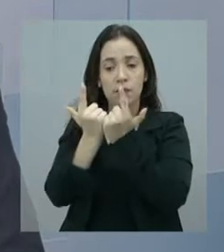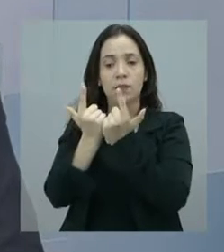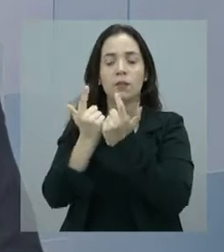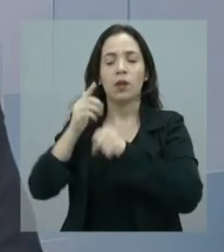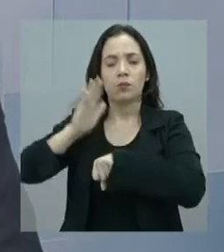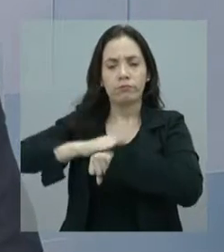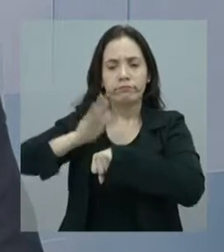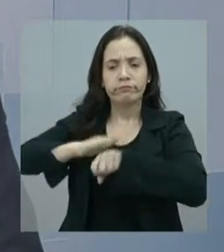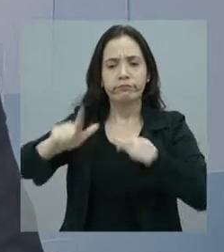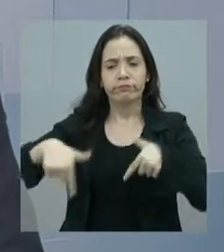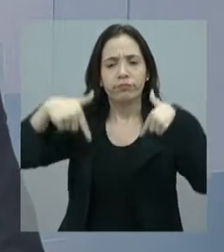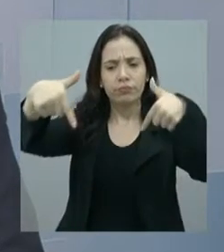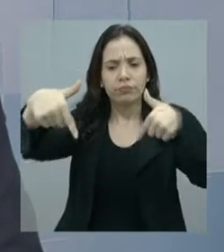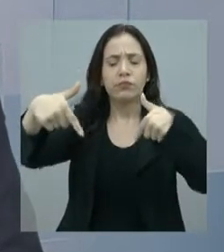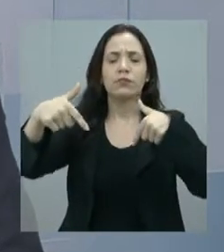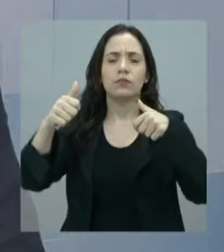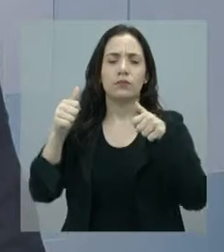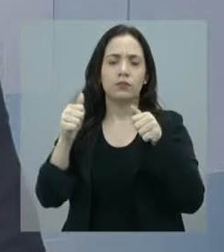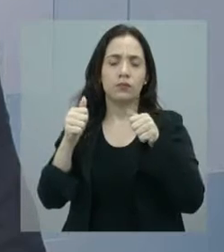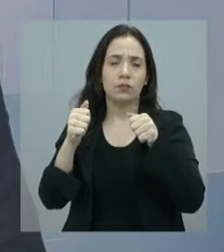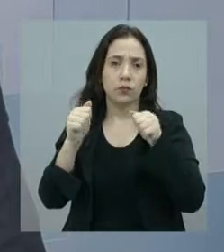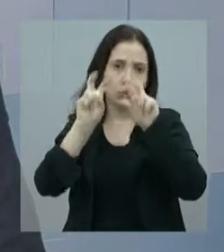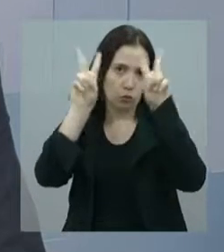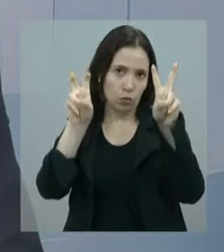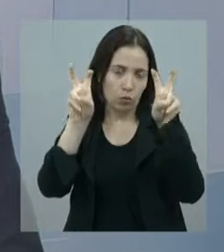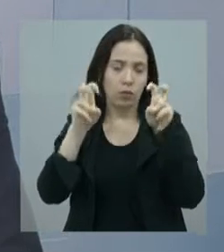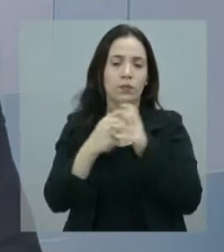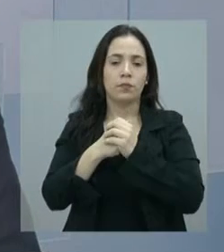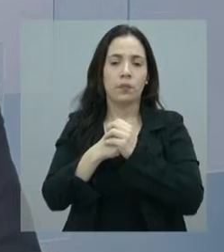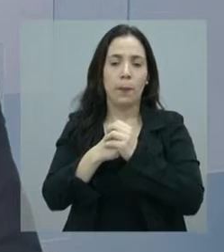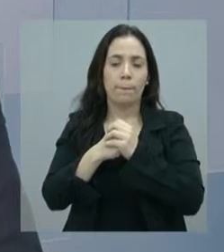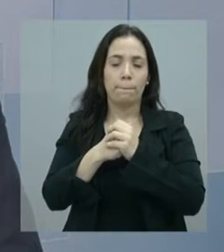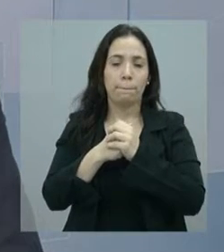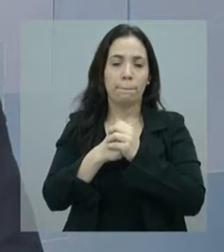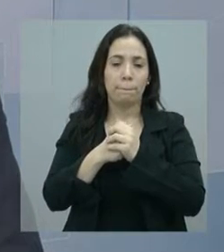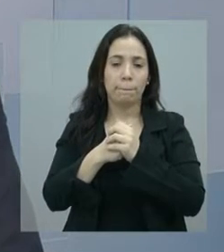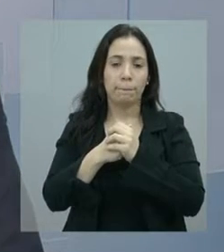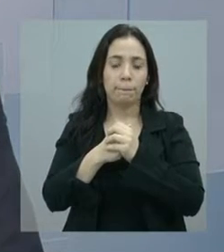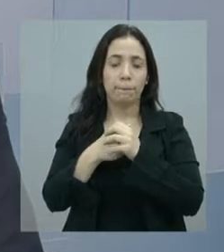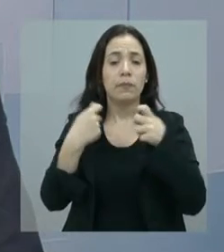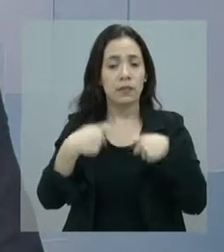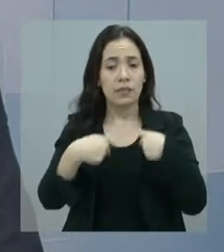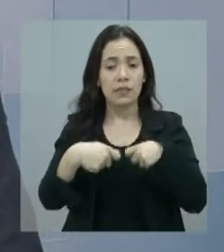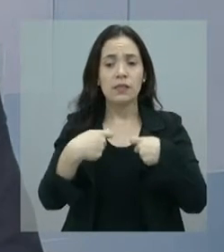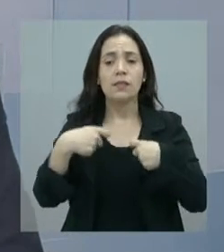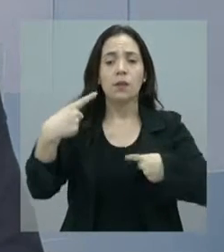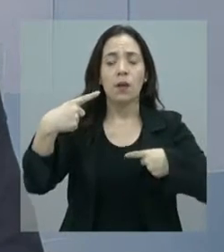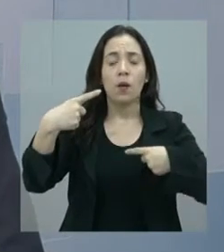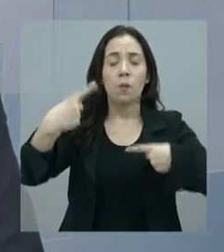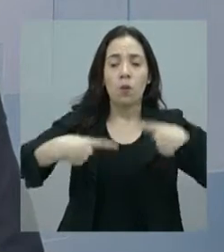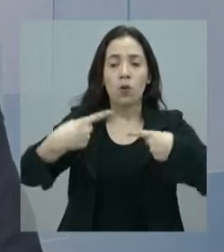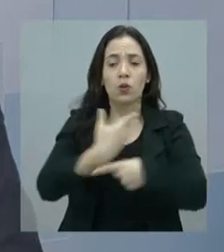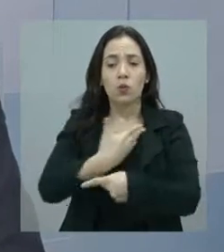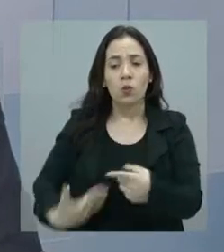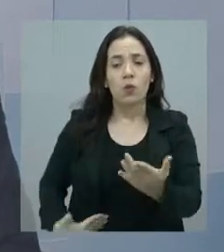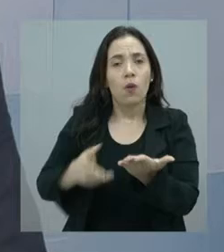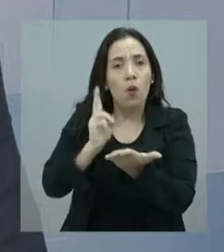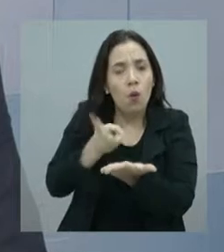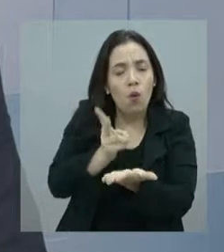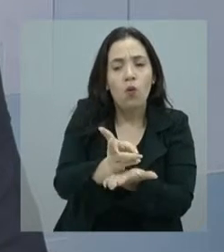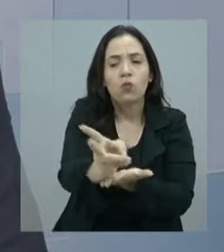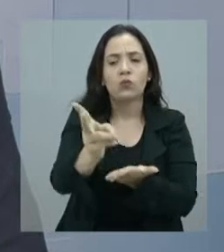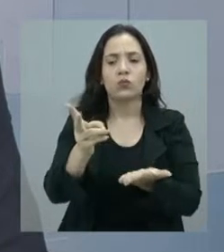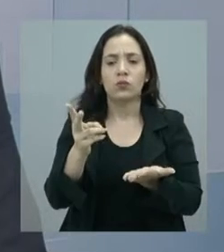Luiz Edson, ele conduz junto com entidades essa ação. Então é um momento de um chamamento, mas tem que ter políticas contínuas. Por exemplo, um